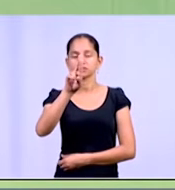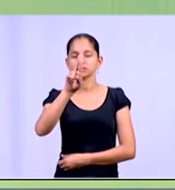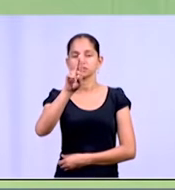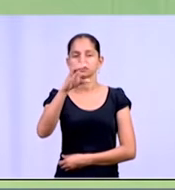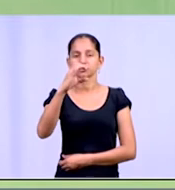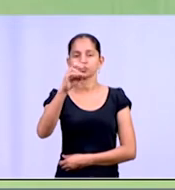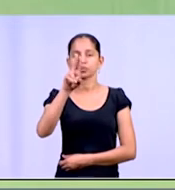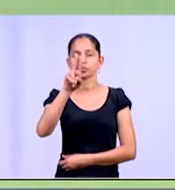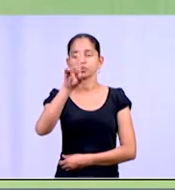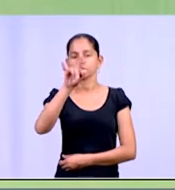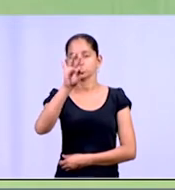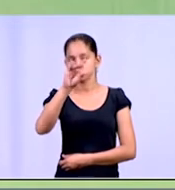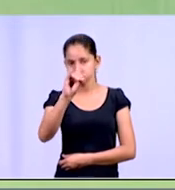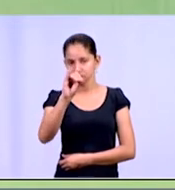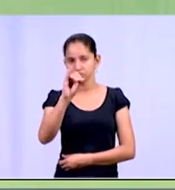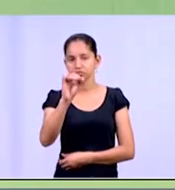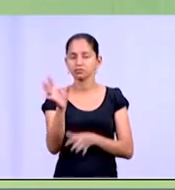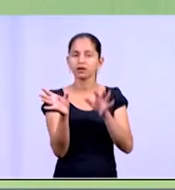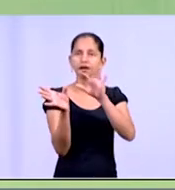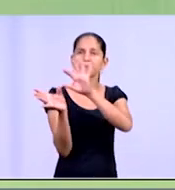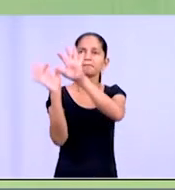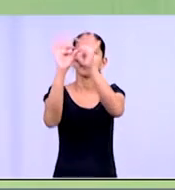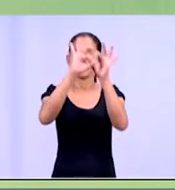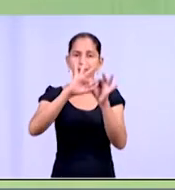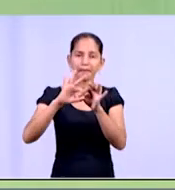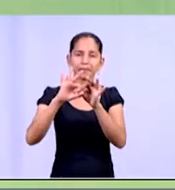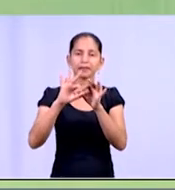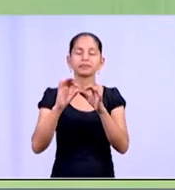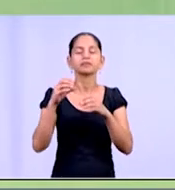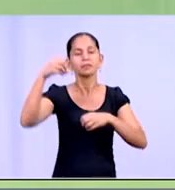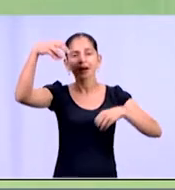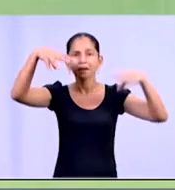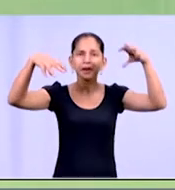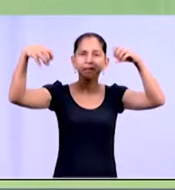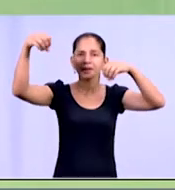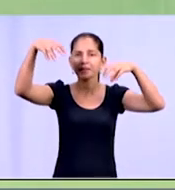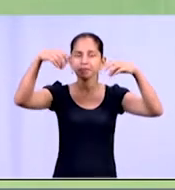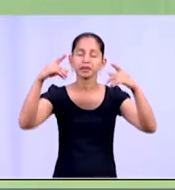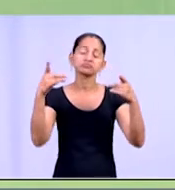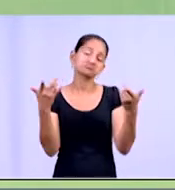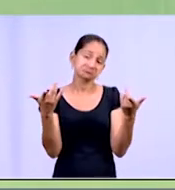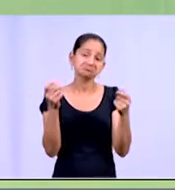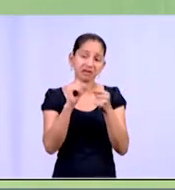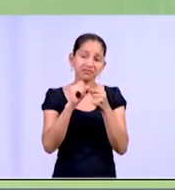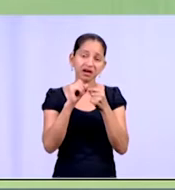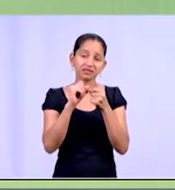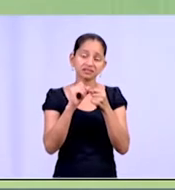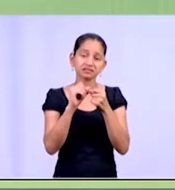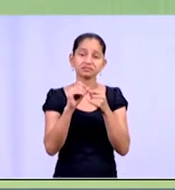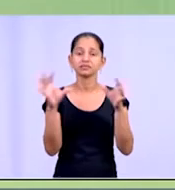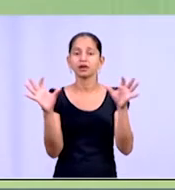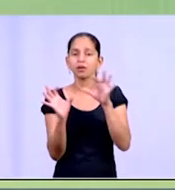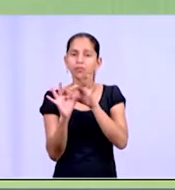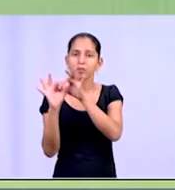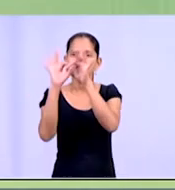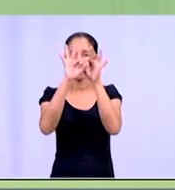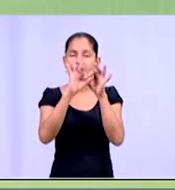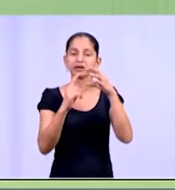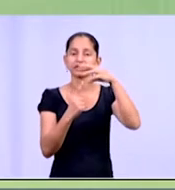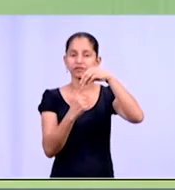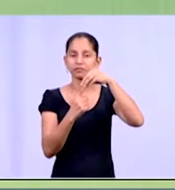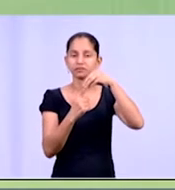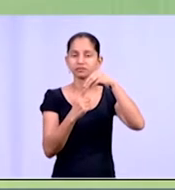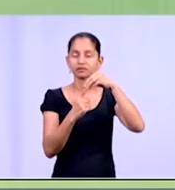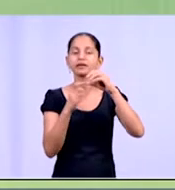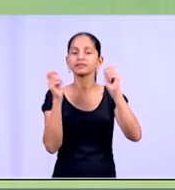É uma placa onde várias dessas lâmpadas estão ligadas e nos ajudam a processar essa informação,